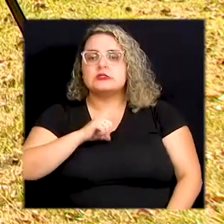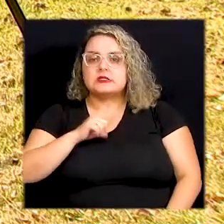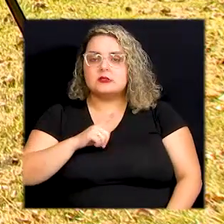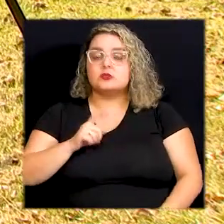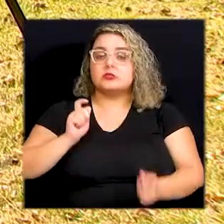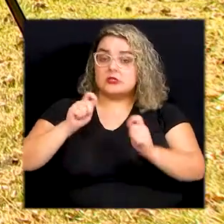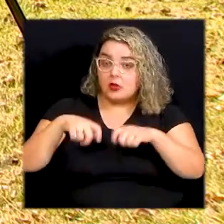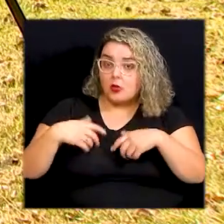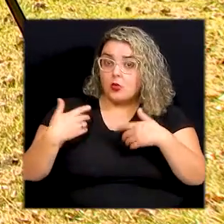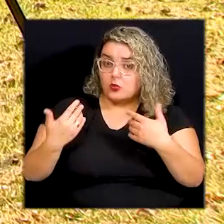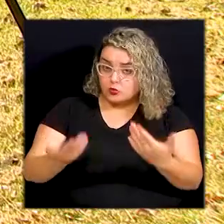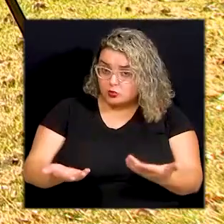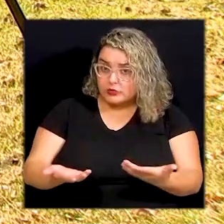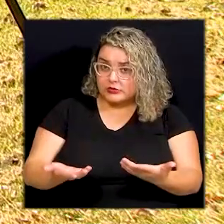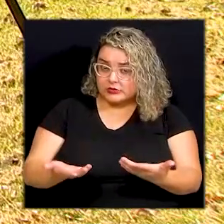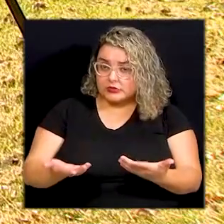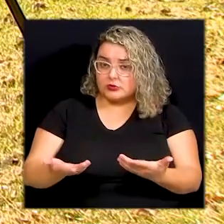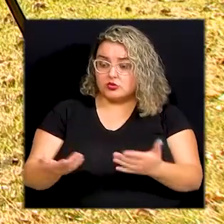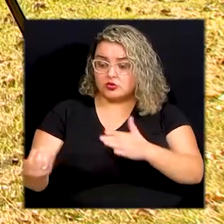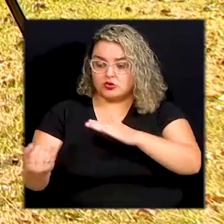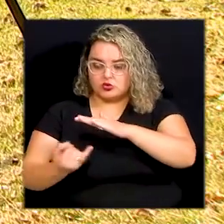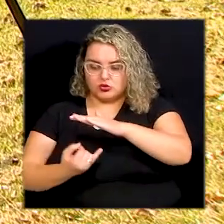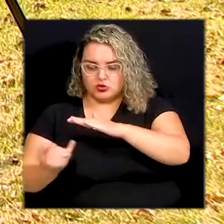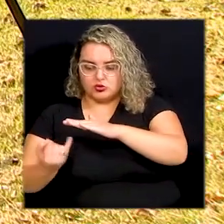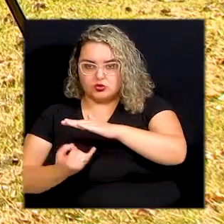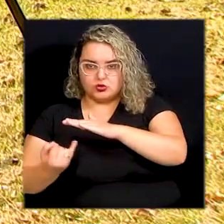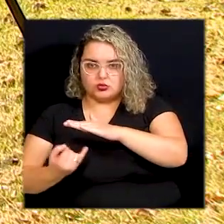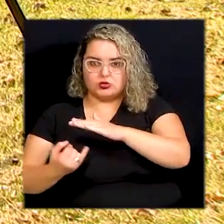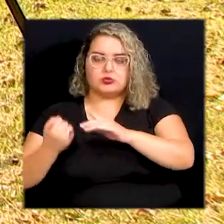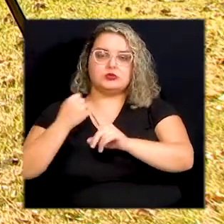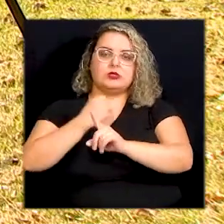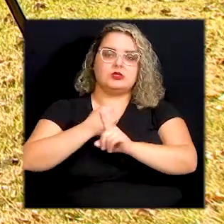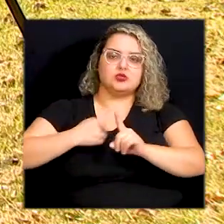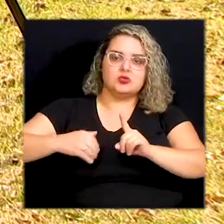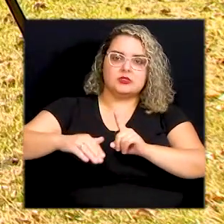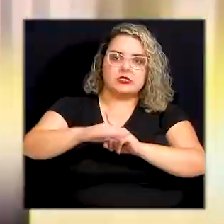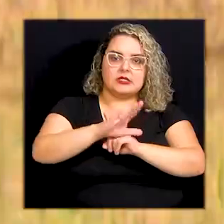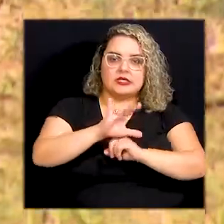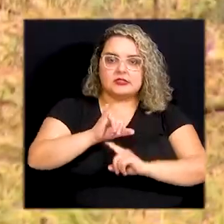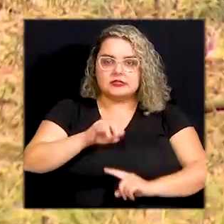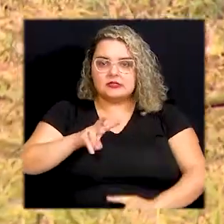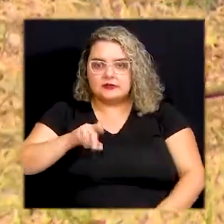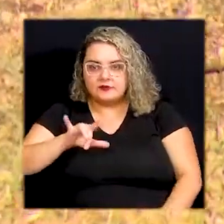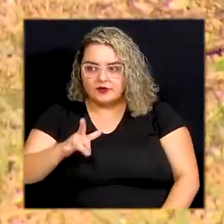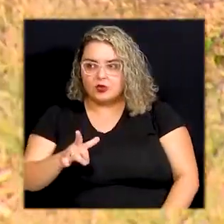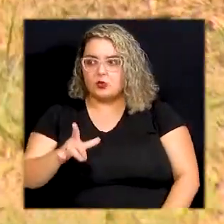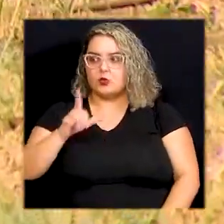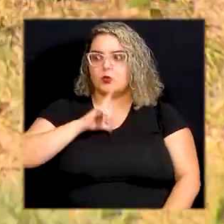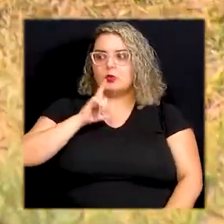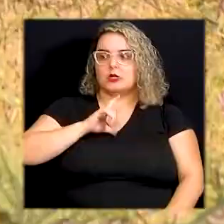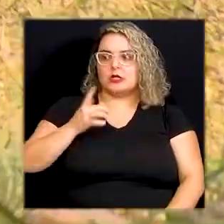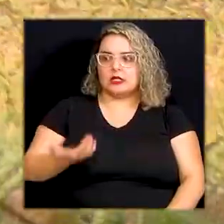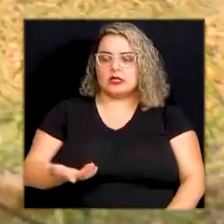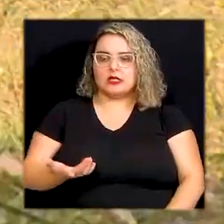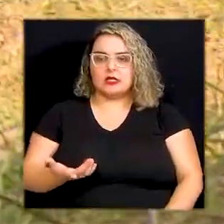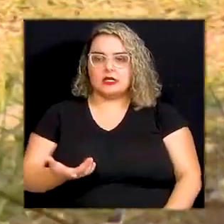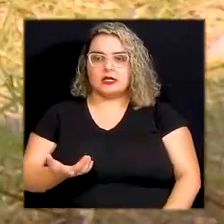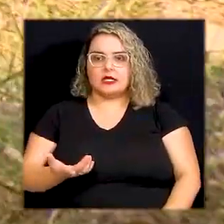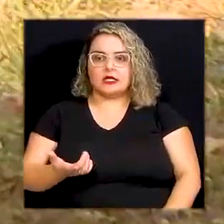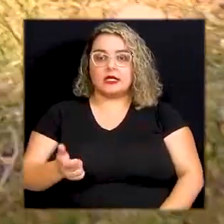nós temos essa condição de instituição da sociedade civil, a gente tem